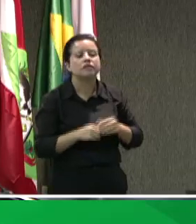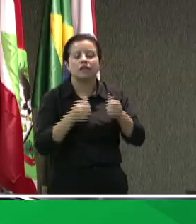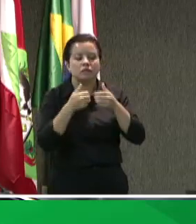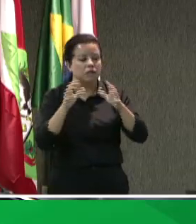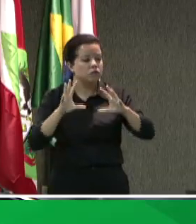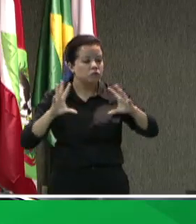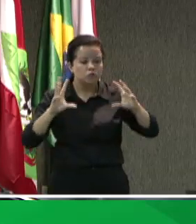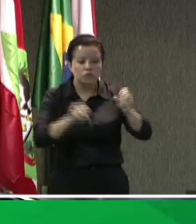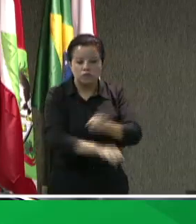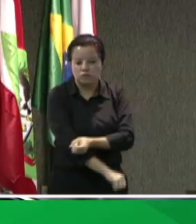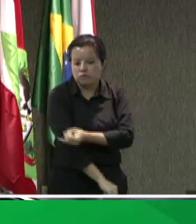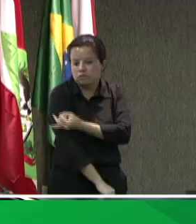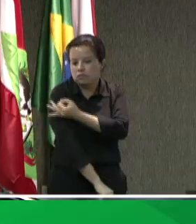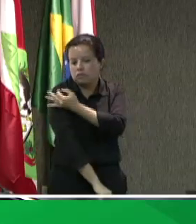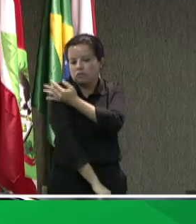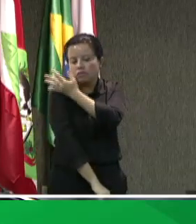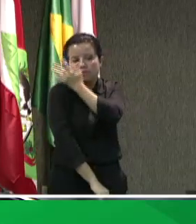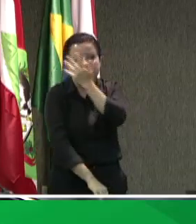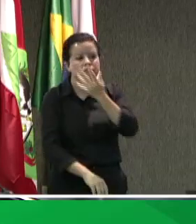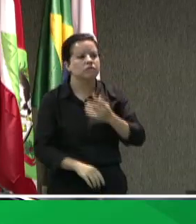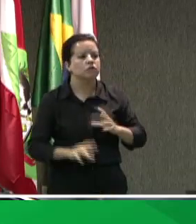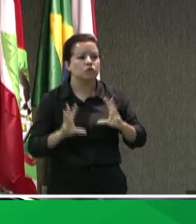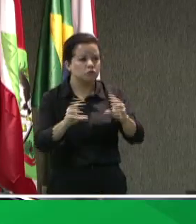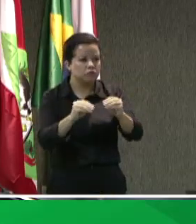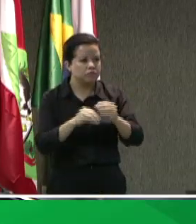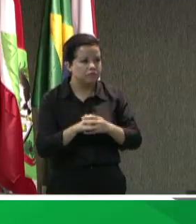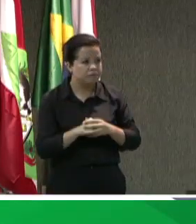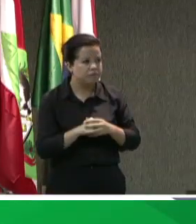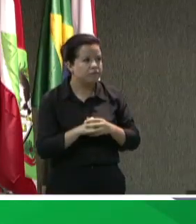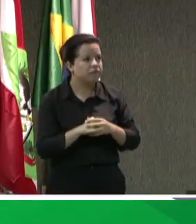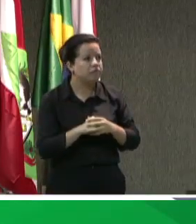educação básica. Tá?